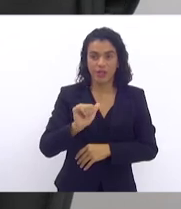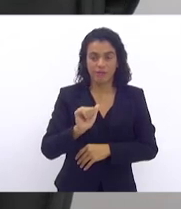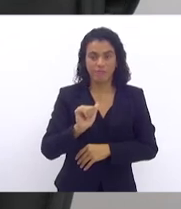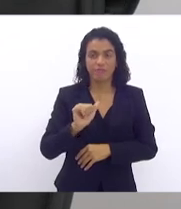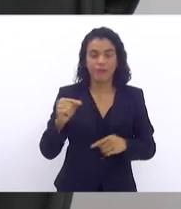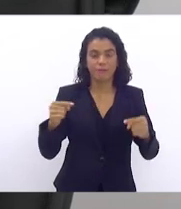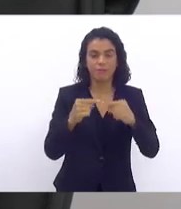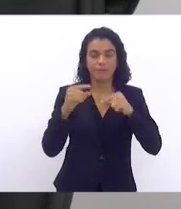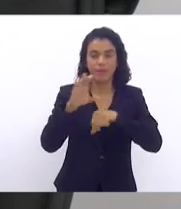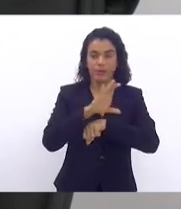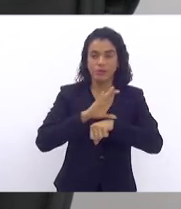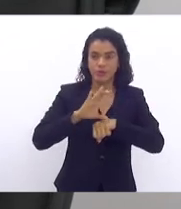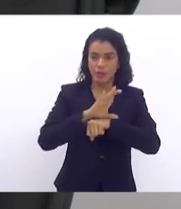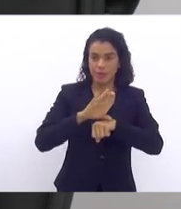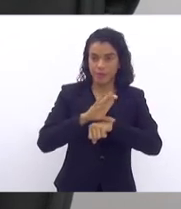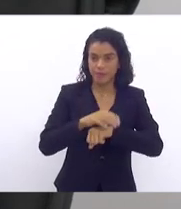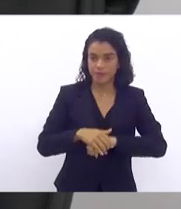discutir,